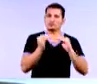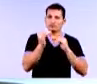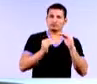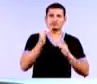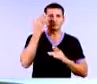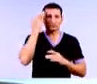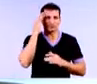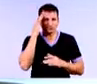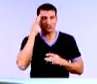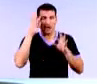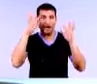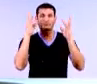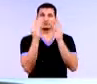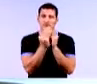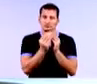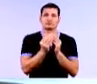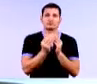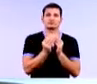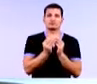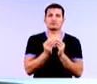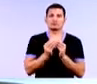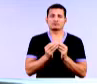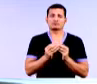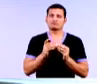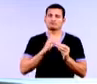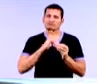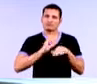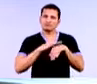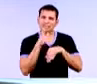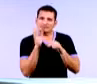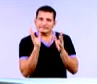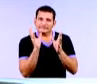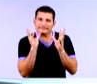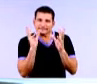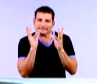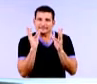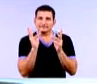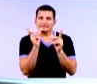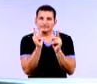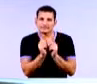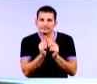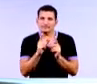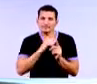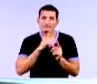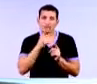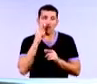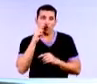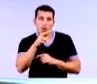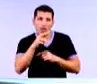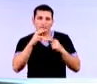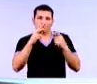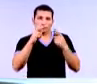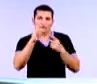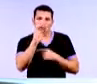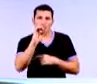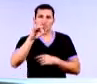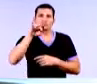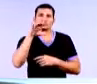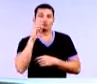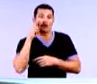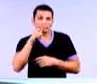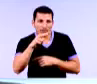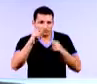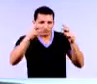compreensão, vocês vão perceber que vai ficando mais apurado. Porque você vai olhar o código e já vai mentalizar como que aquilo está acontecendo. Ah,